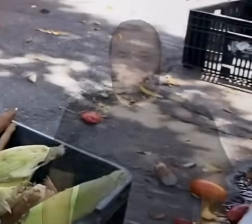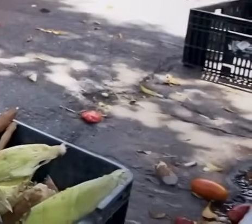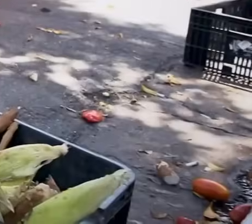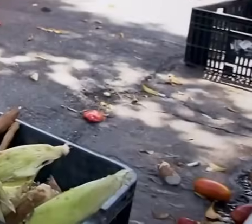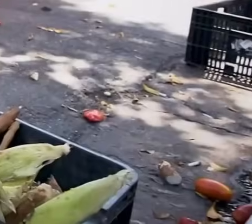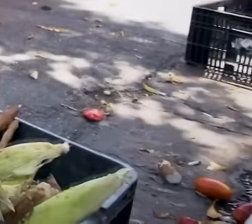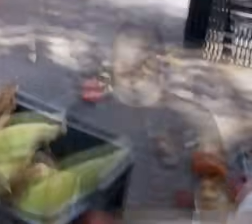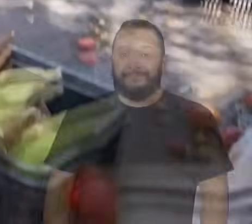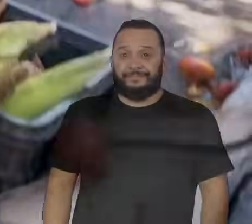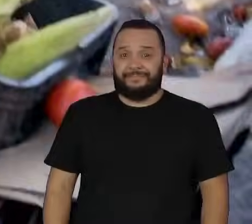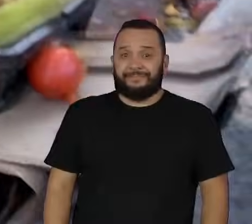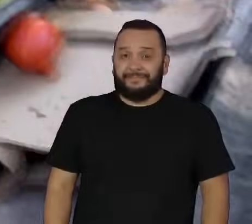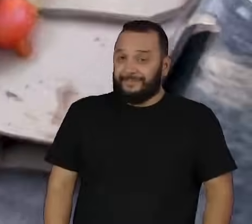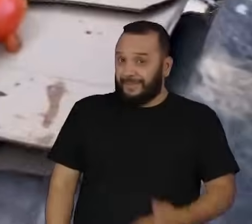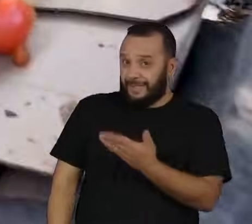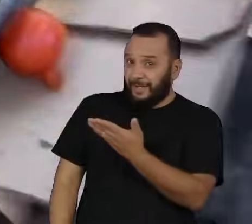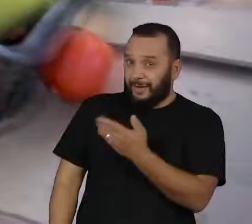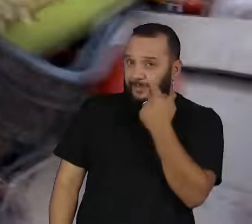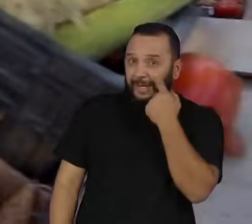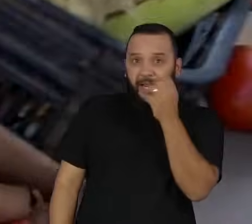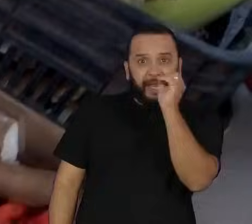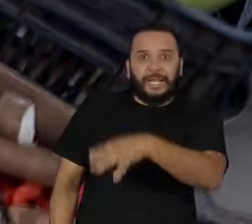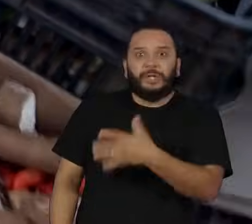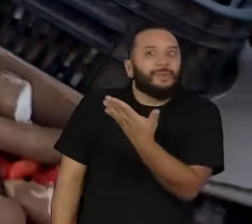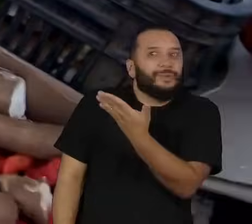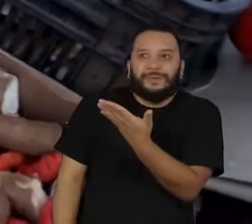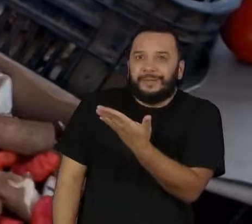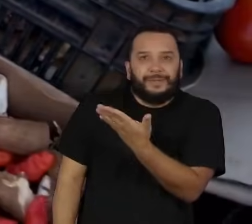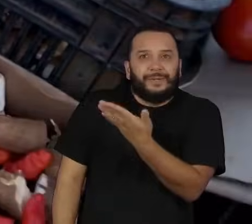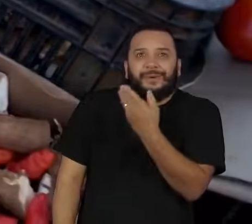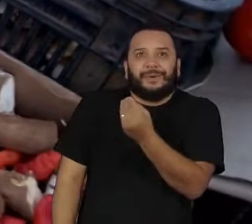Isso aqui seria todo lixo. Olha,